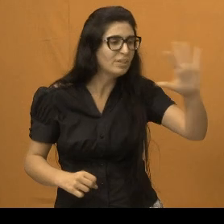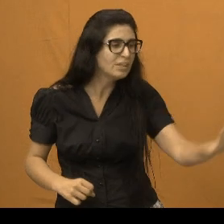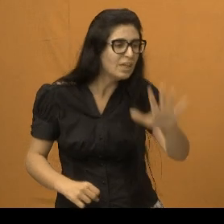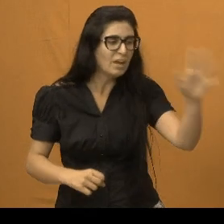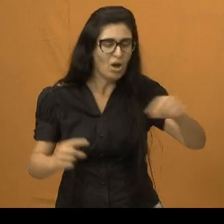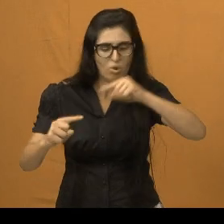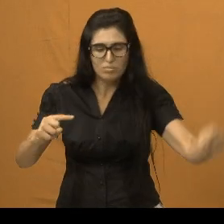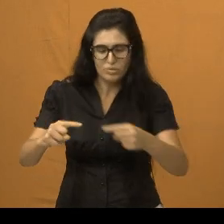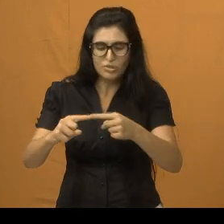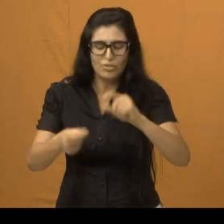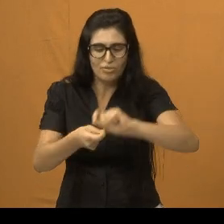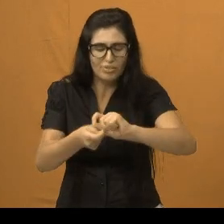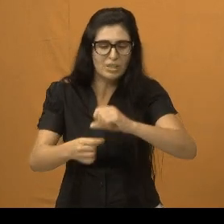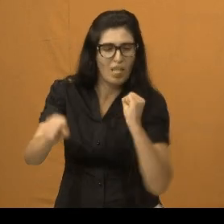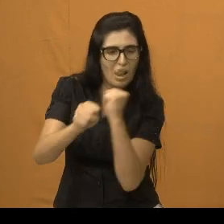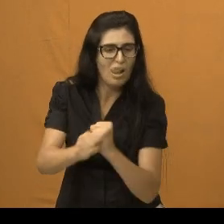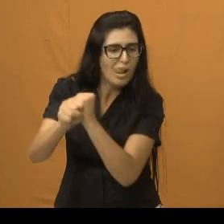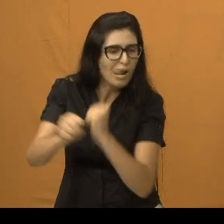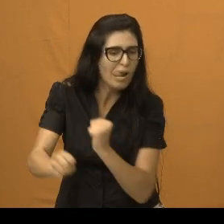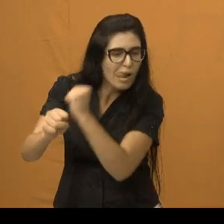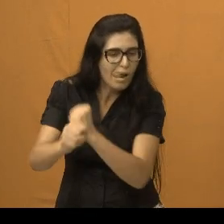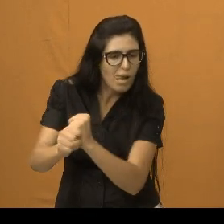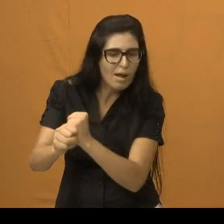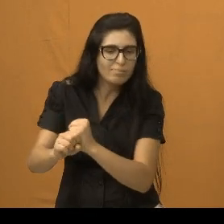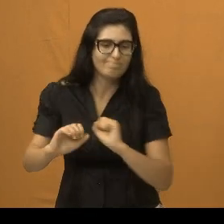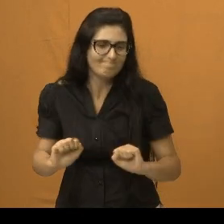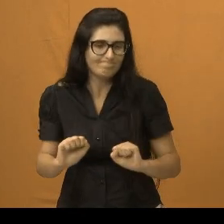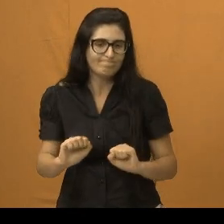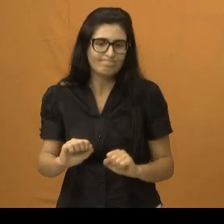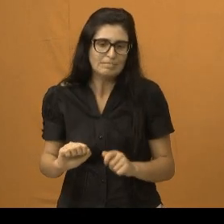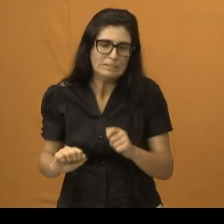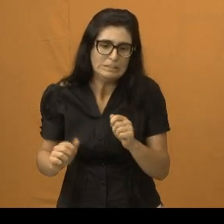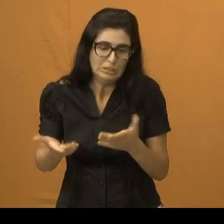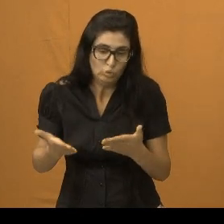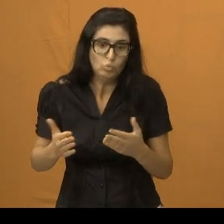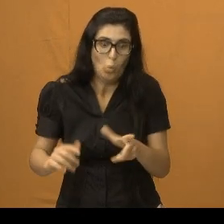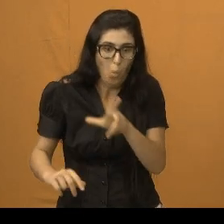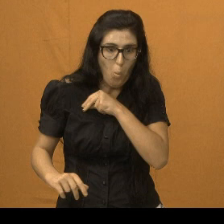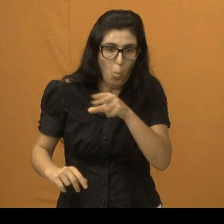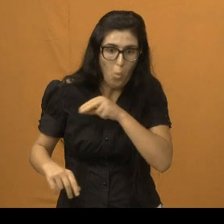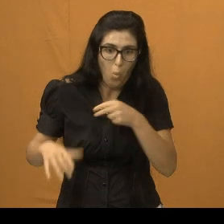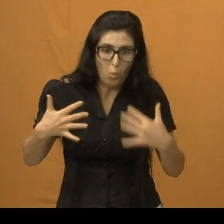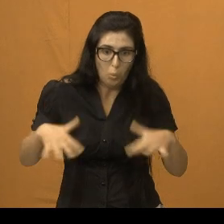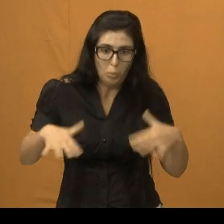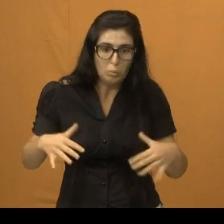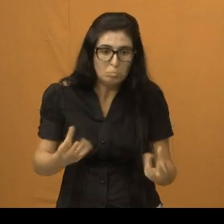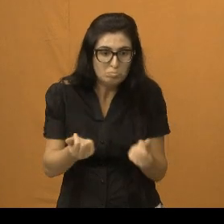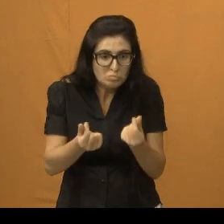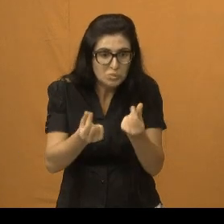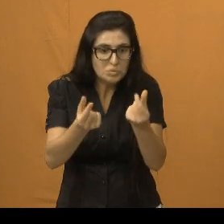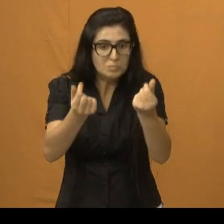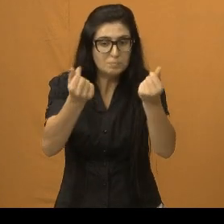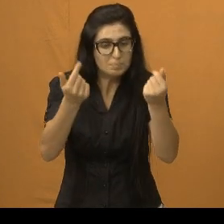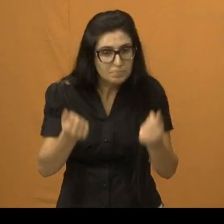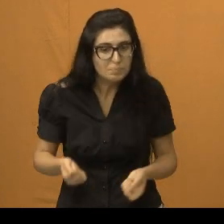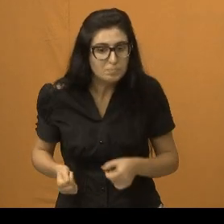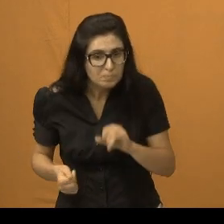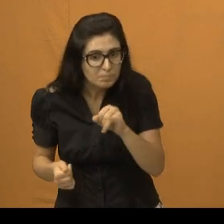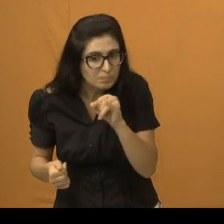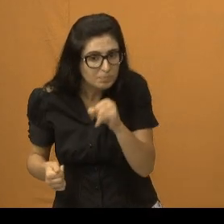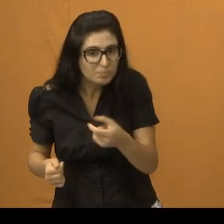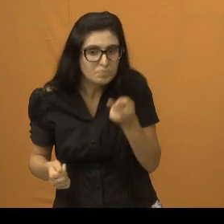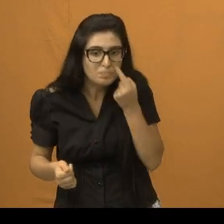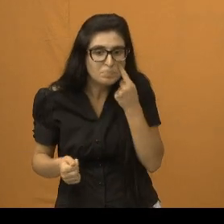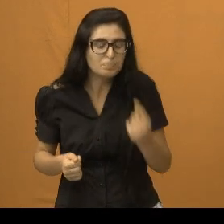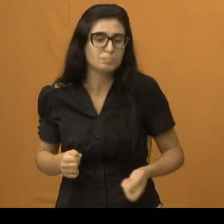exemplo, né? Então, esse recurso ele veio muito aquém do esperado para o ano 2017. Eu vejo, pela condição na